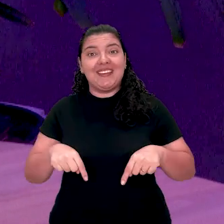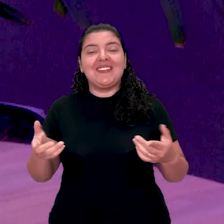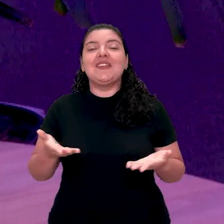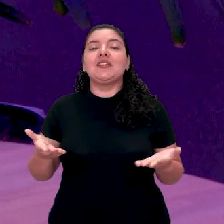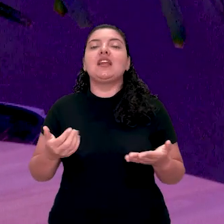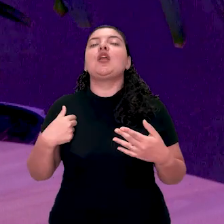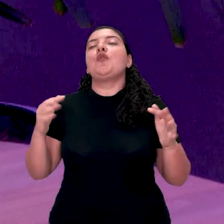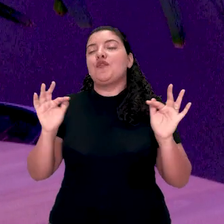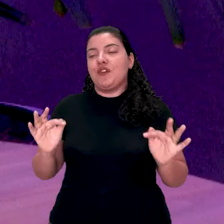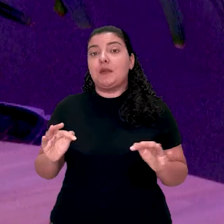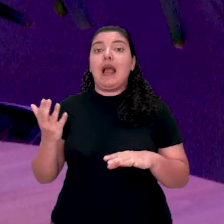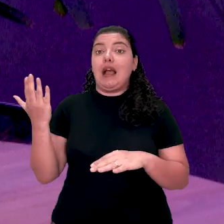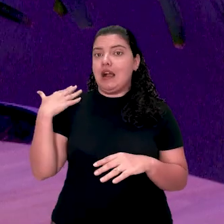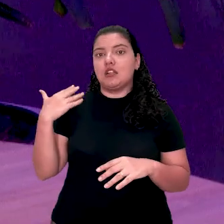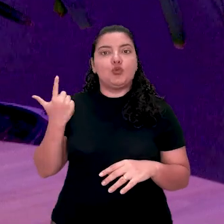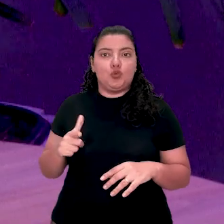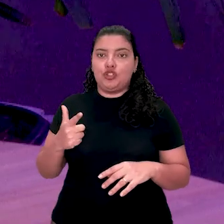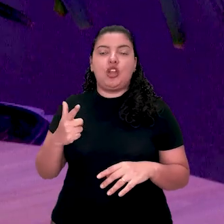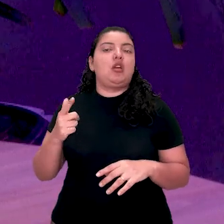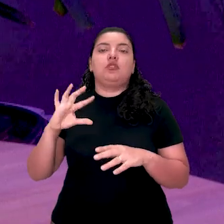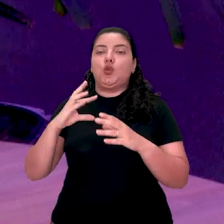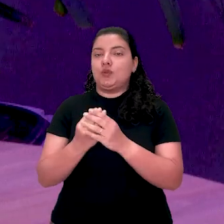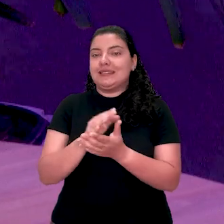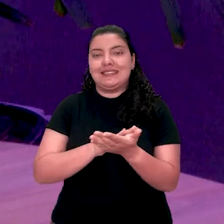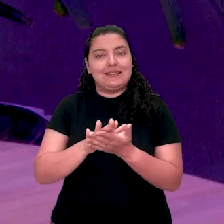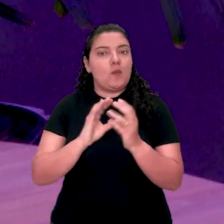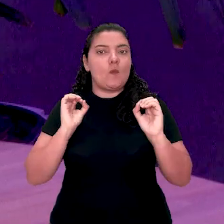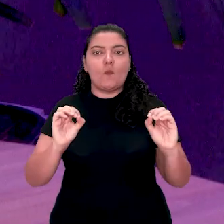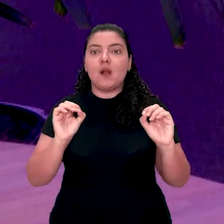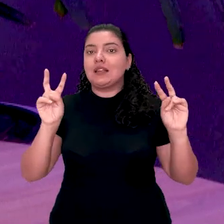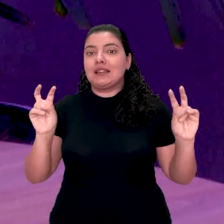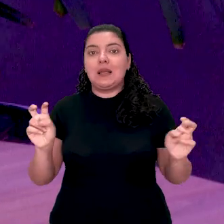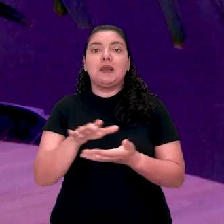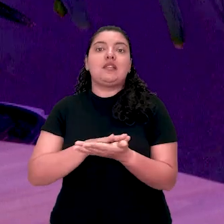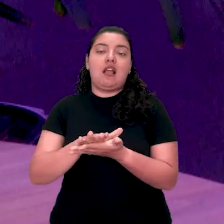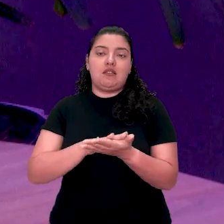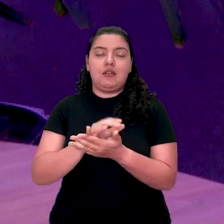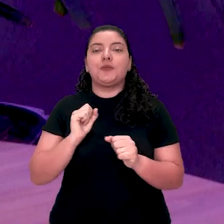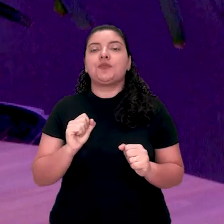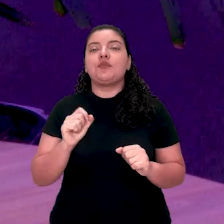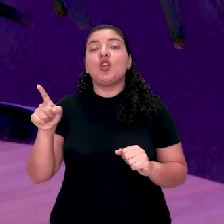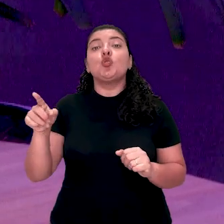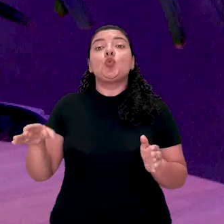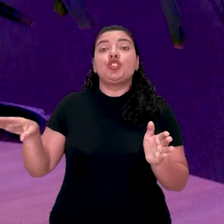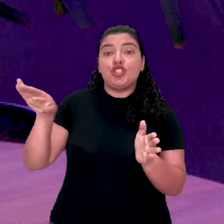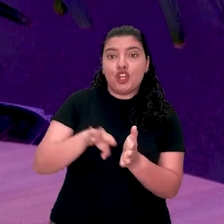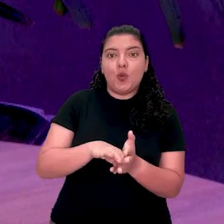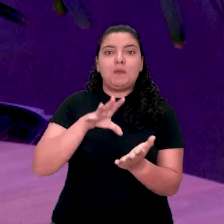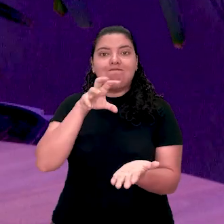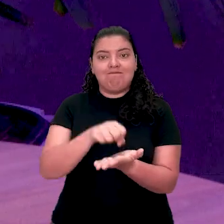pelo resultado. Realmente, na época, não se falava em inclusão, né? Não existia essa pauta. E aí, quando você